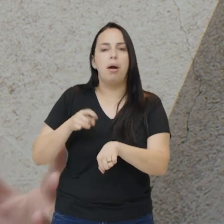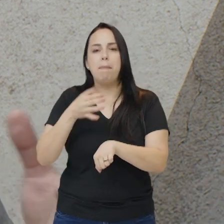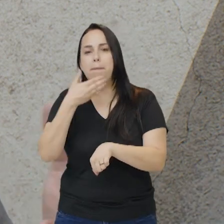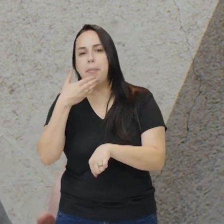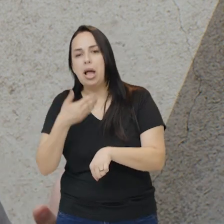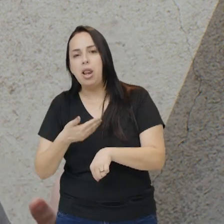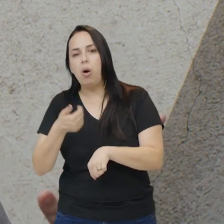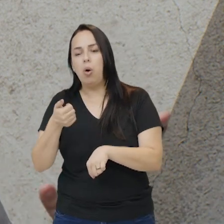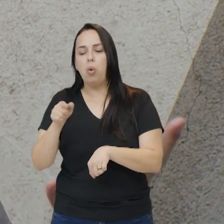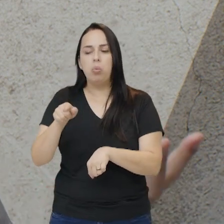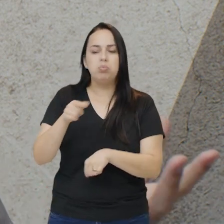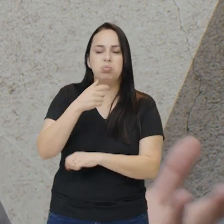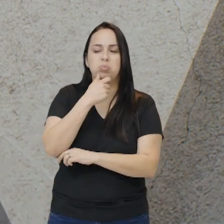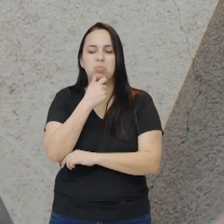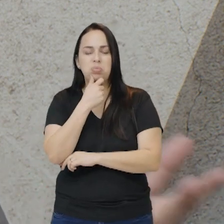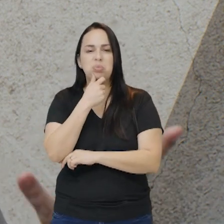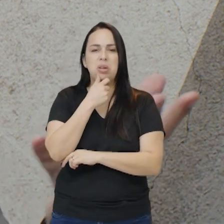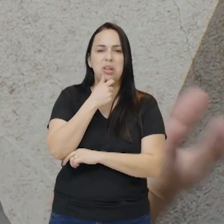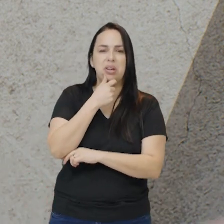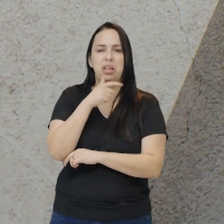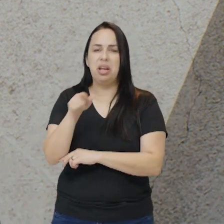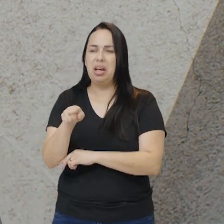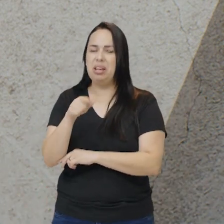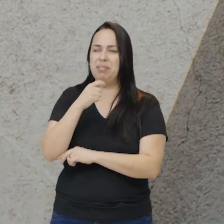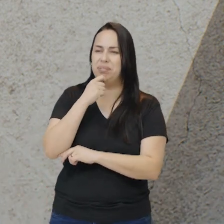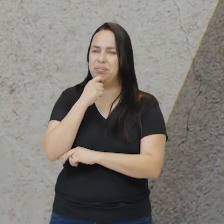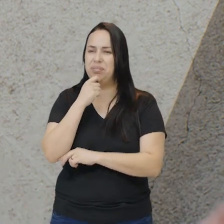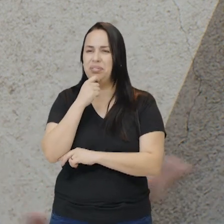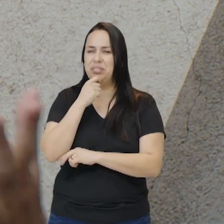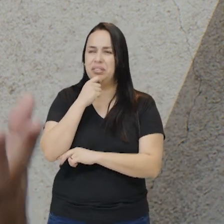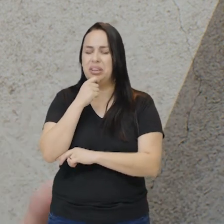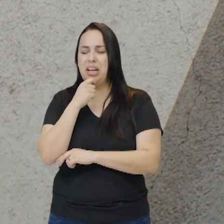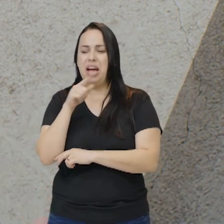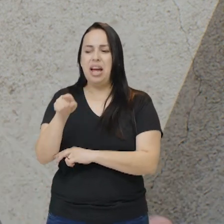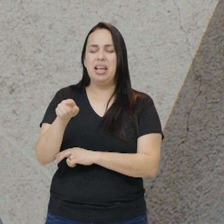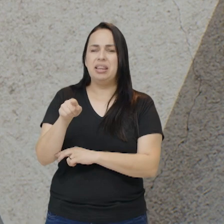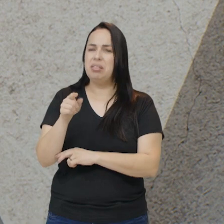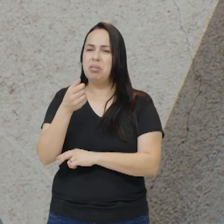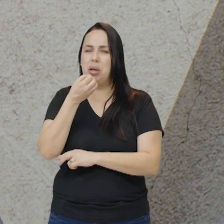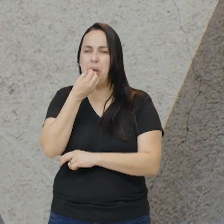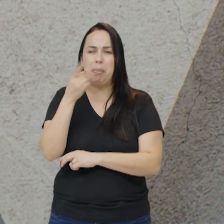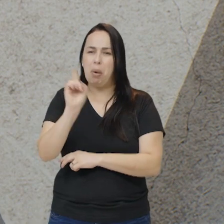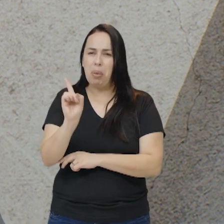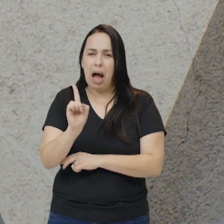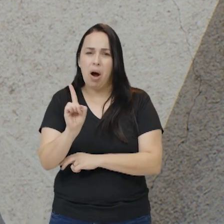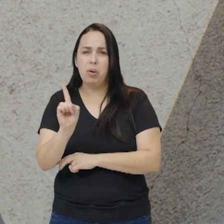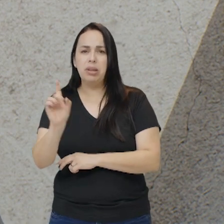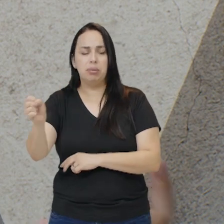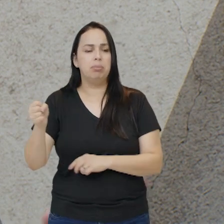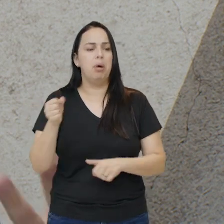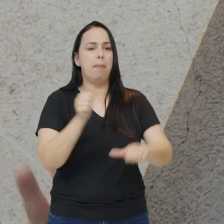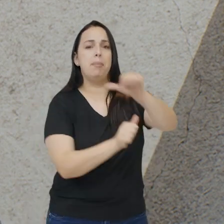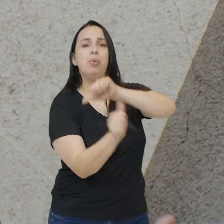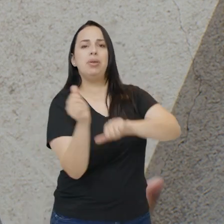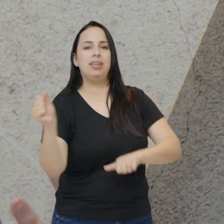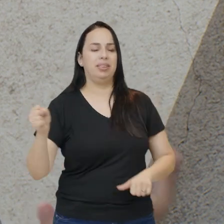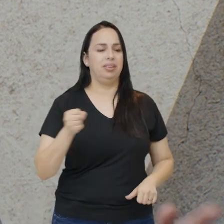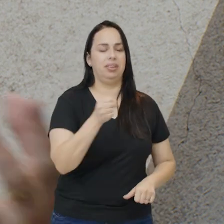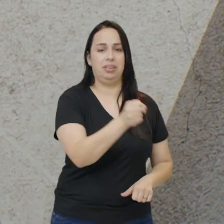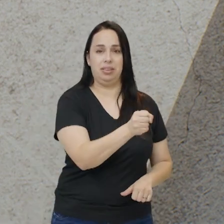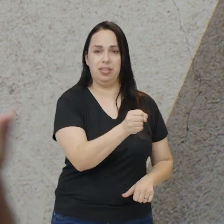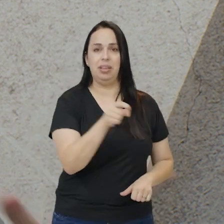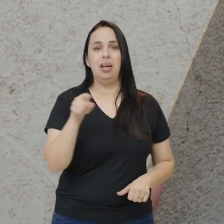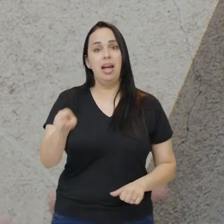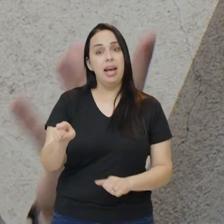não é, se de repente hoje não é um momento para ele estar atendendo determinados tipos de chamado e tudo, porque é aquela história, o operador é